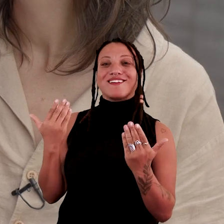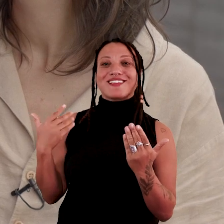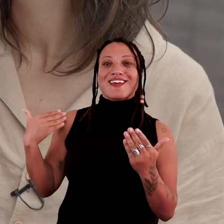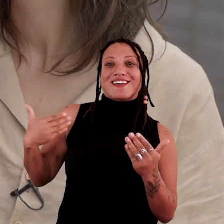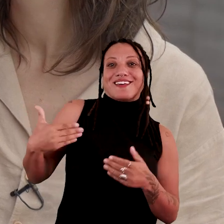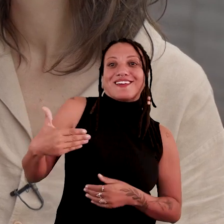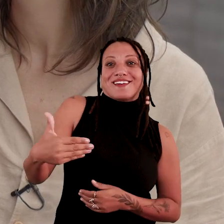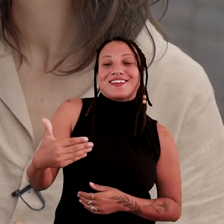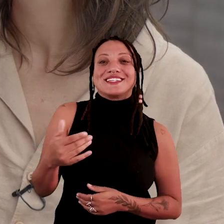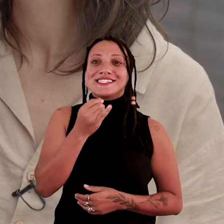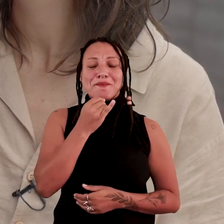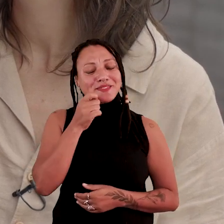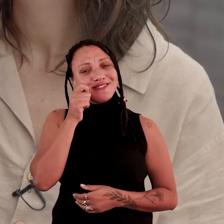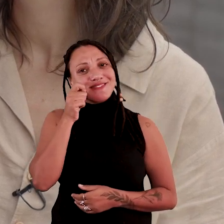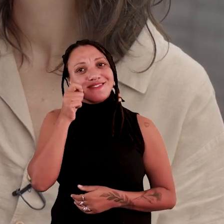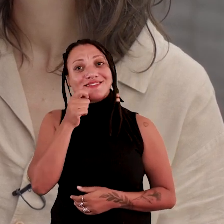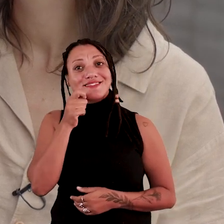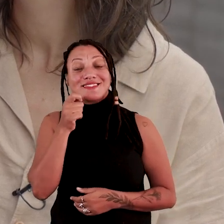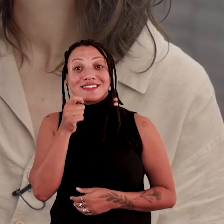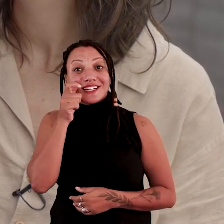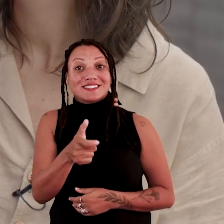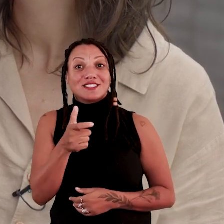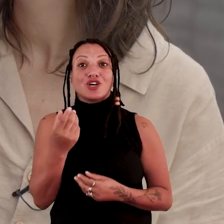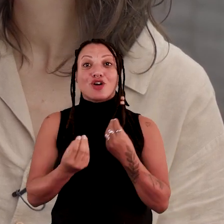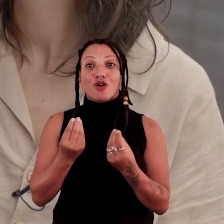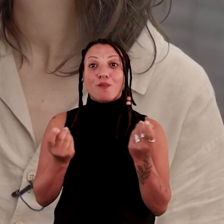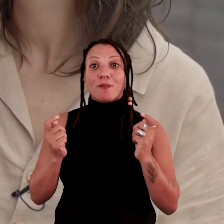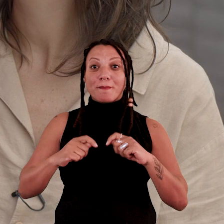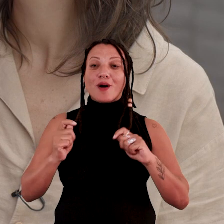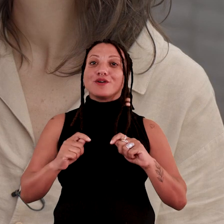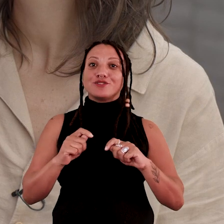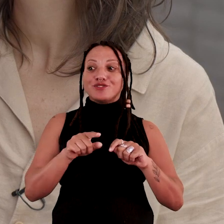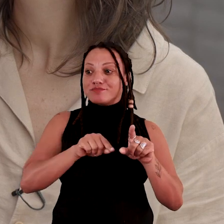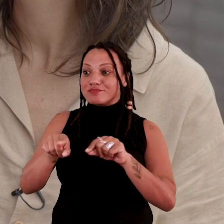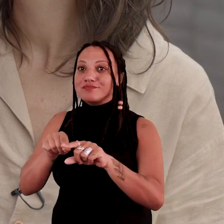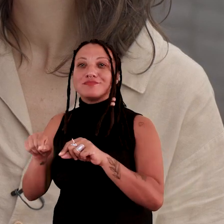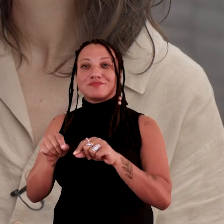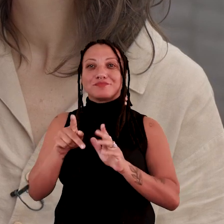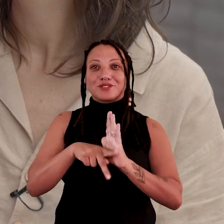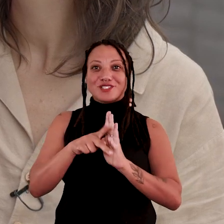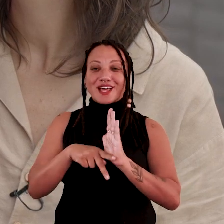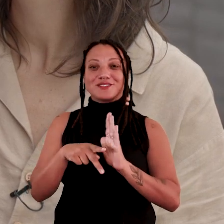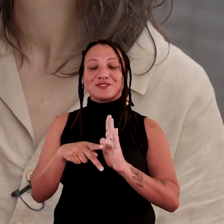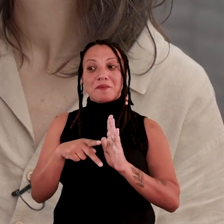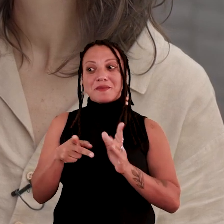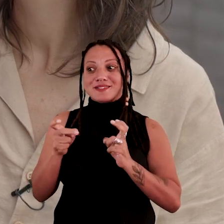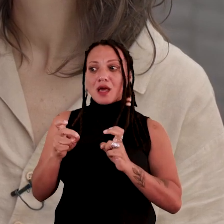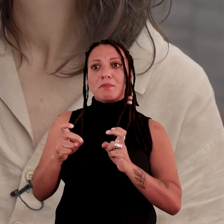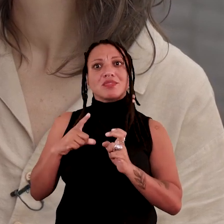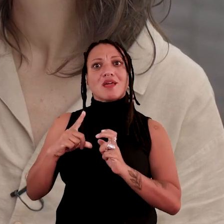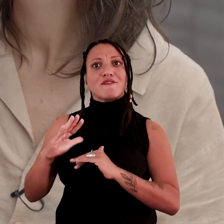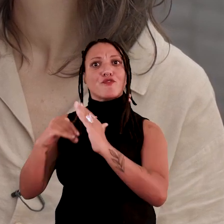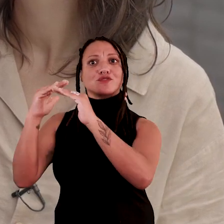projetos ali selecionados e a gente percebe essa evolução que a gente teve justamente, né, nesse processo do entendimento do